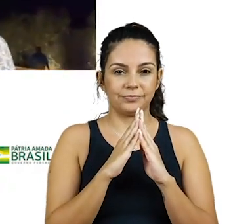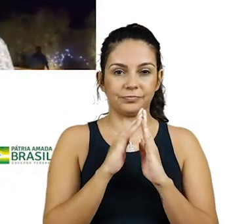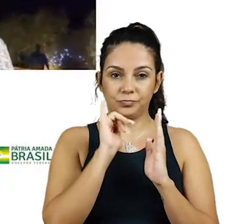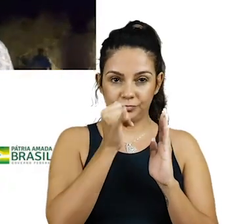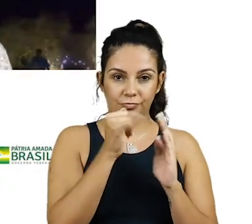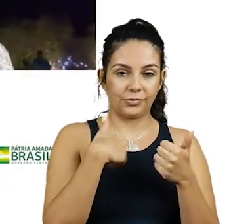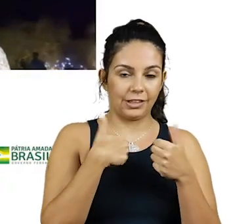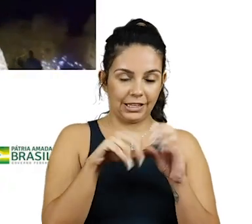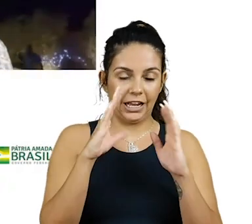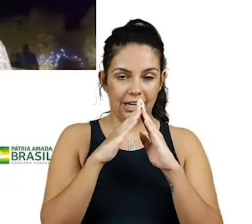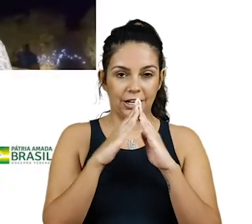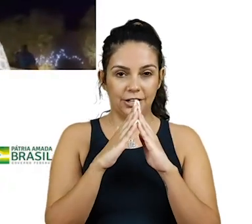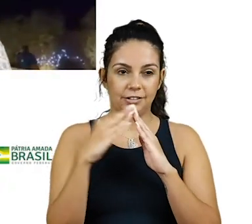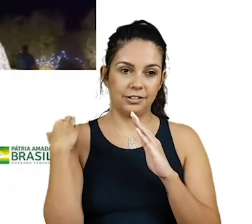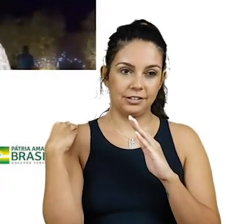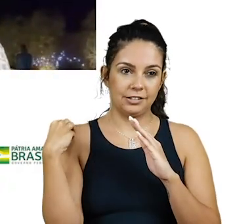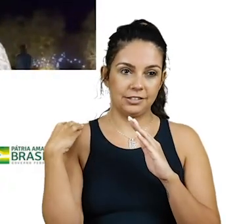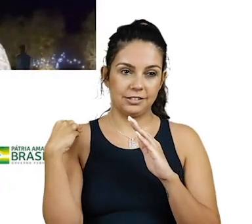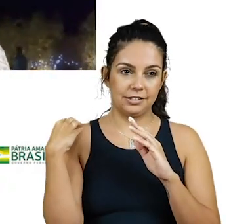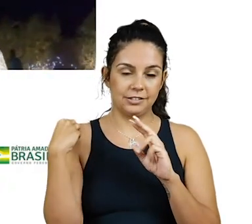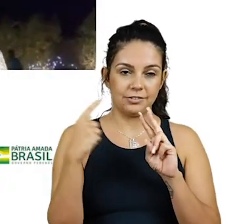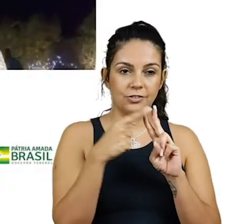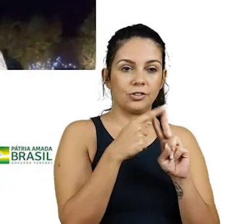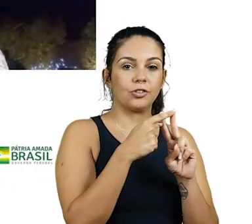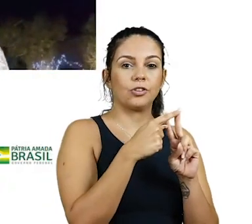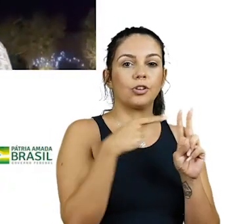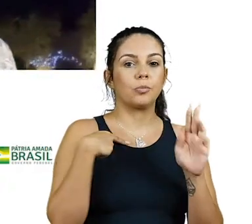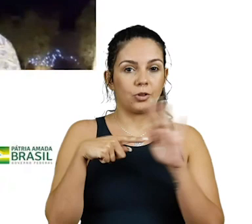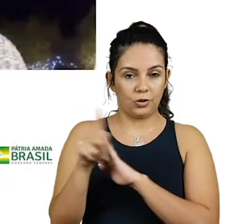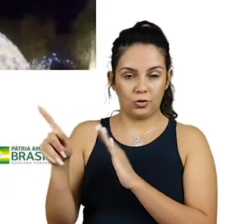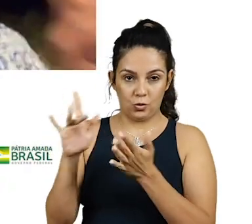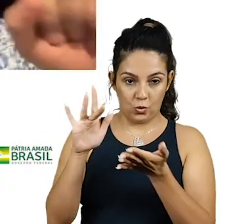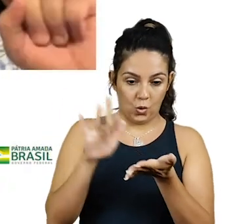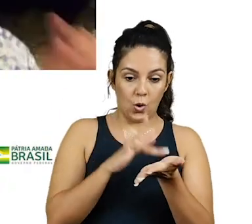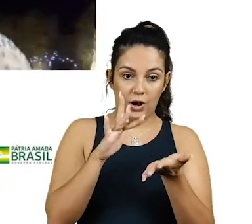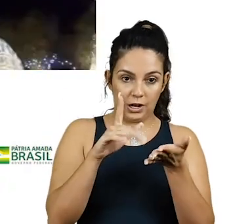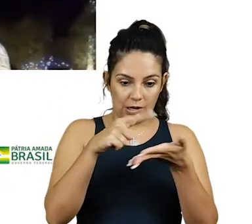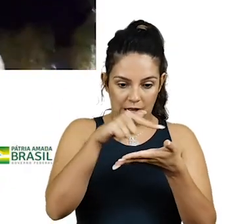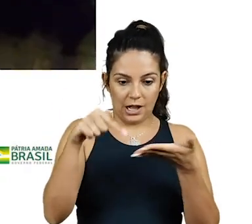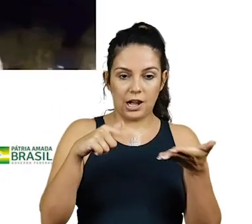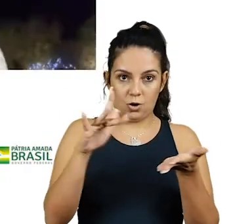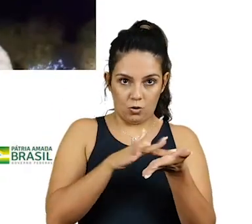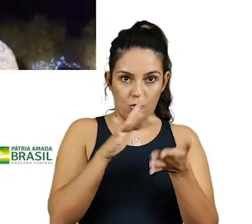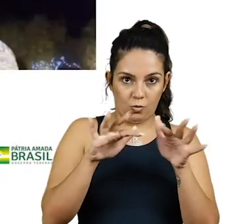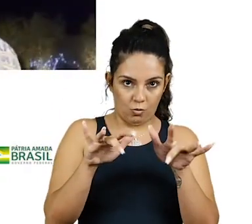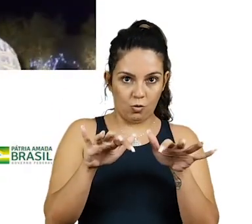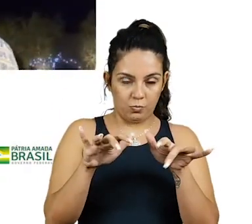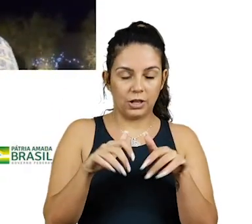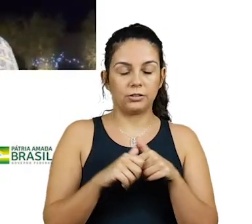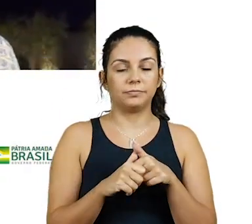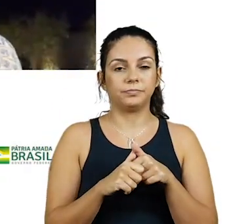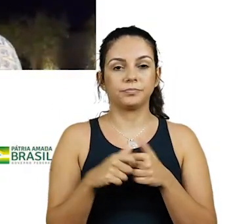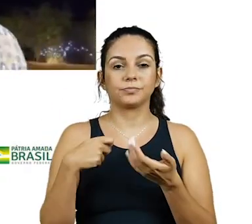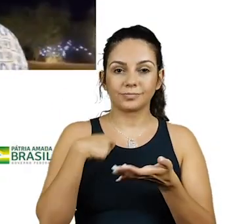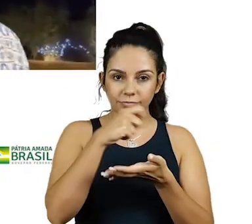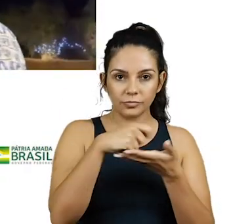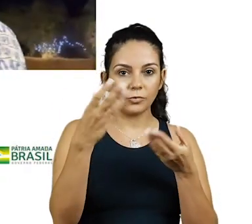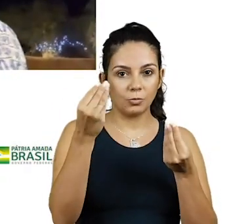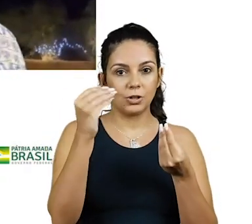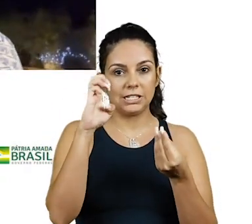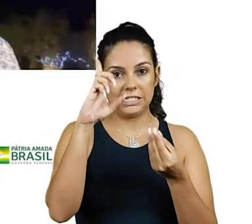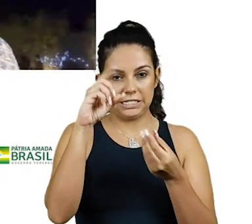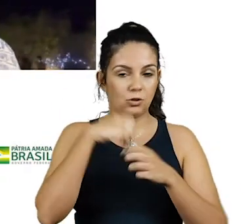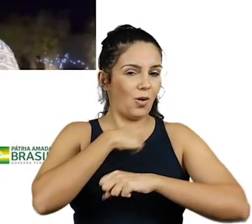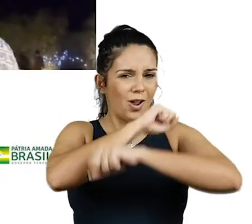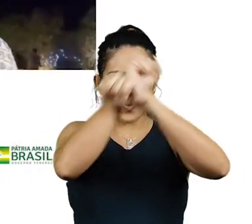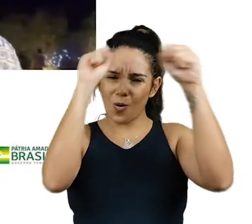contos, na verdade, porque eu estava em casa, eu consegui escrever no laptop ali. Foi no laptop. No computador. Né? Mas eu tenho uma idiosincrasia. Eu escrevo muito cedo.